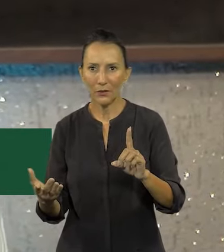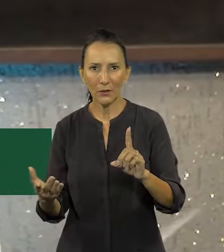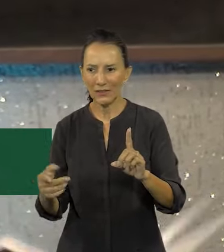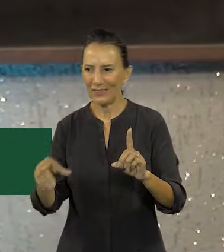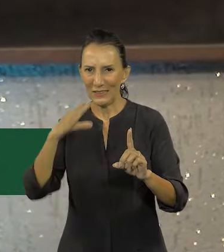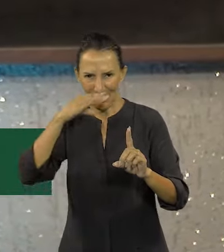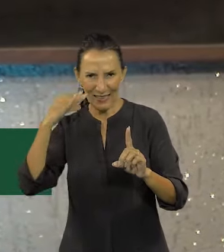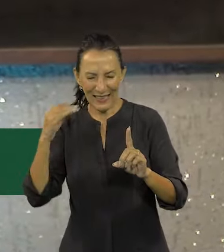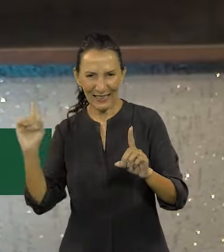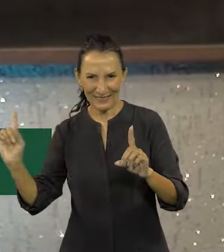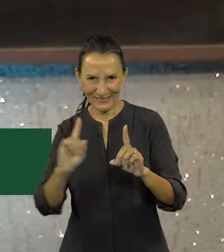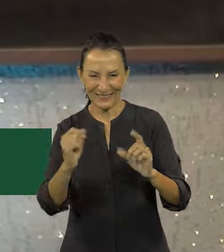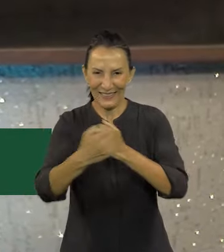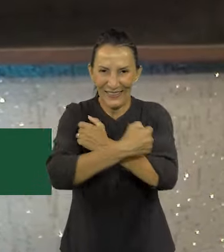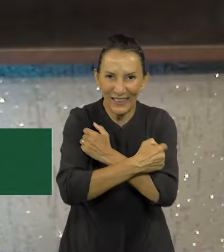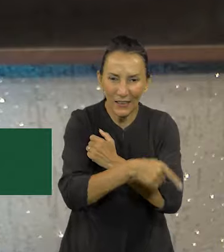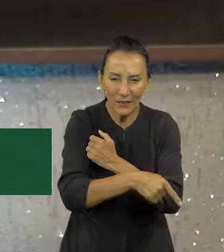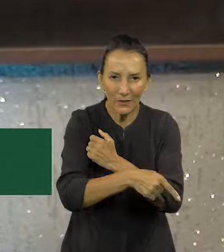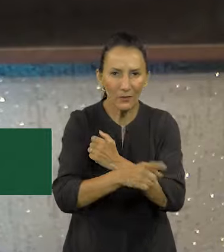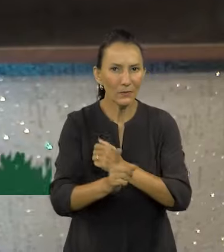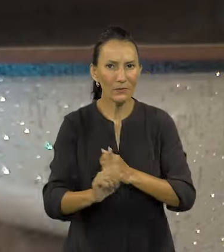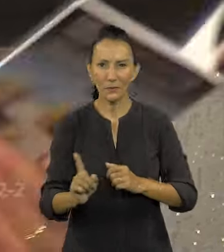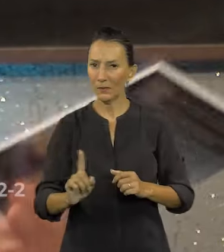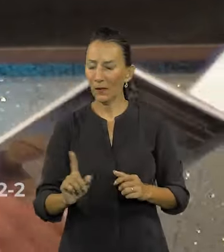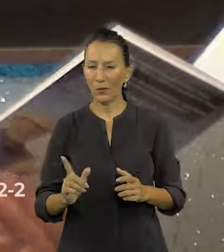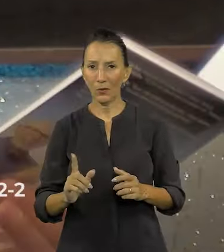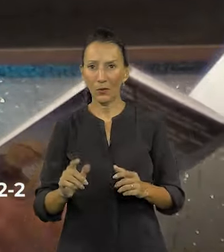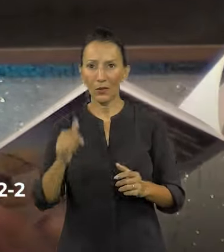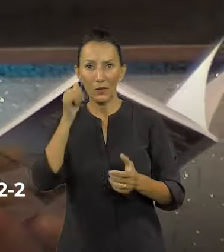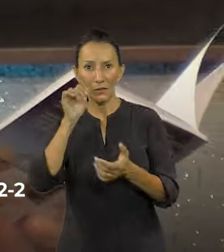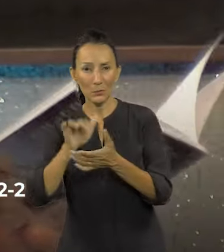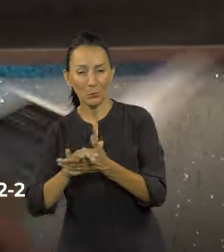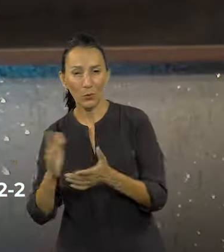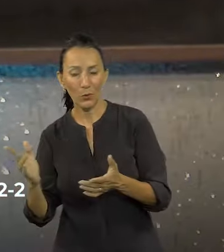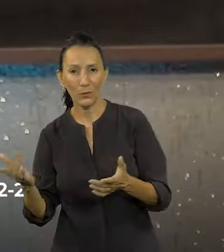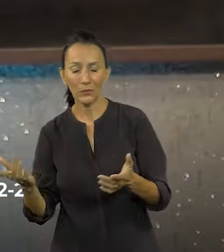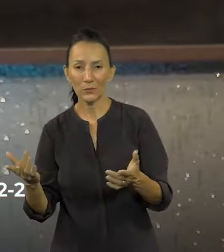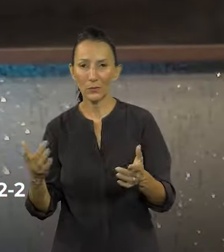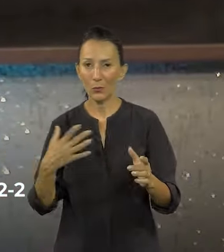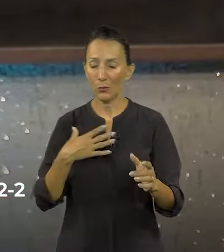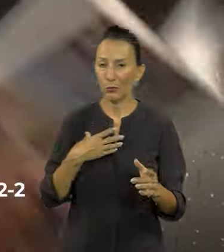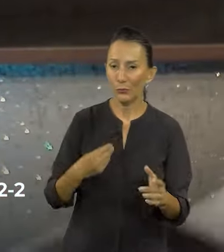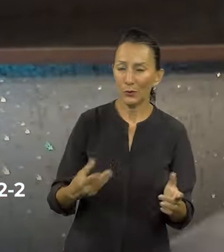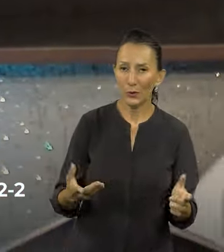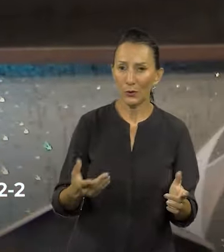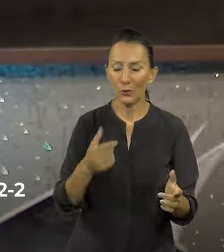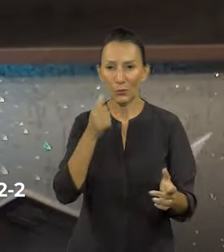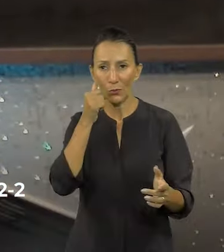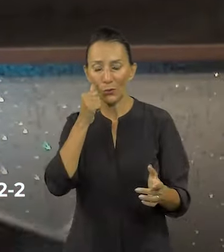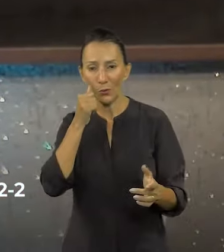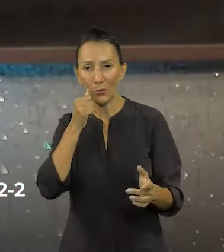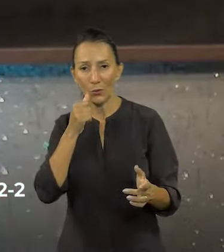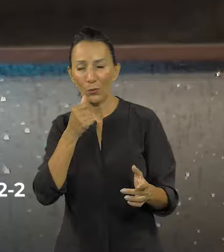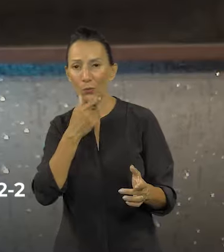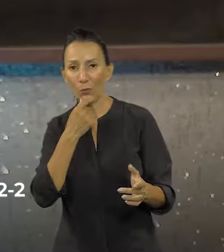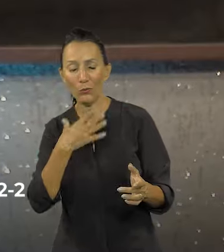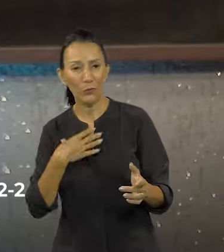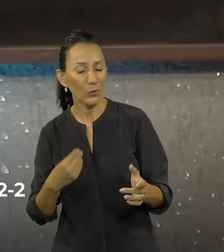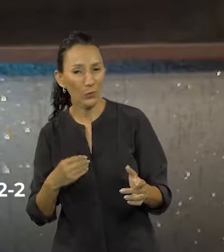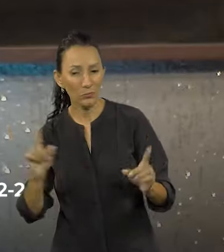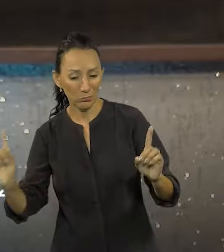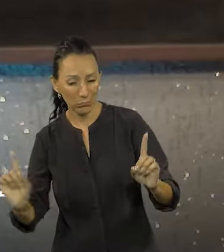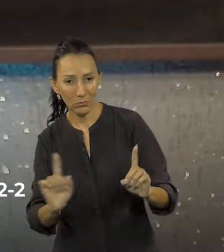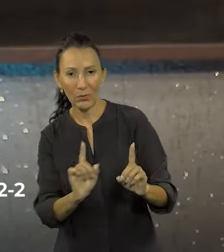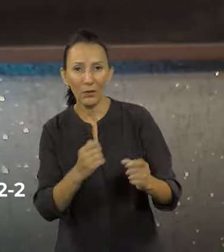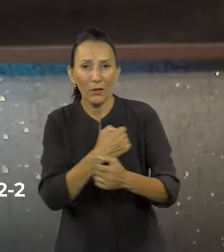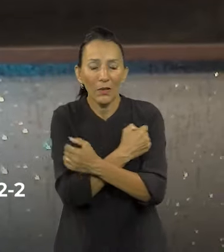tinha nem saudade dele como patrão ou a esposa ou a filha ou um filho então quando